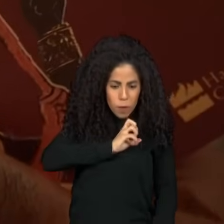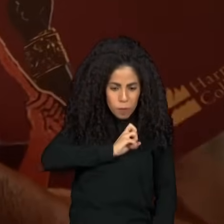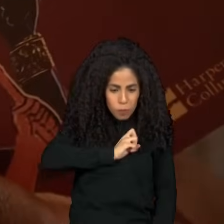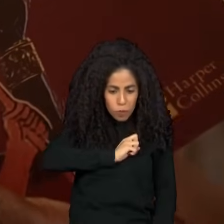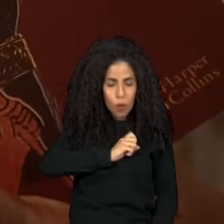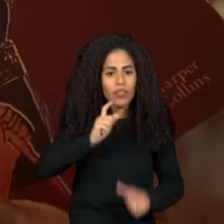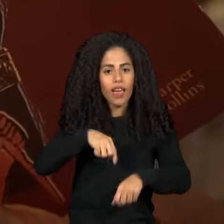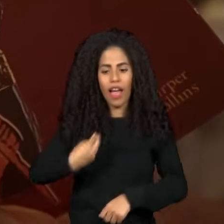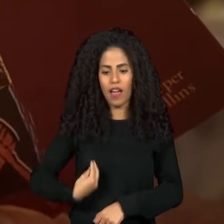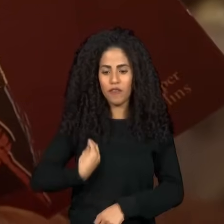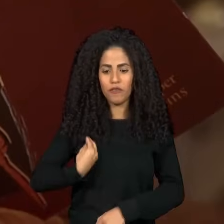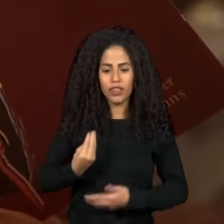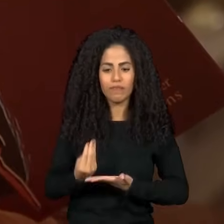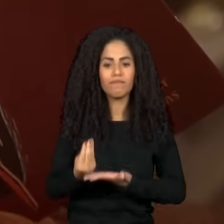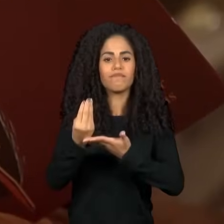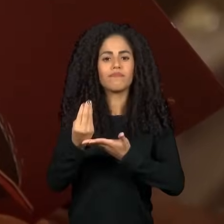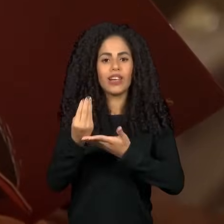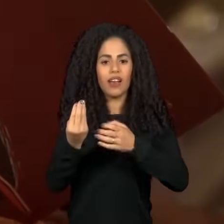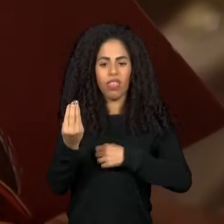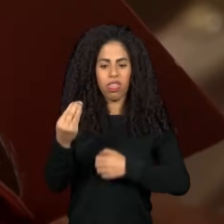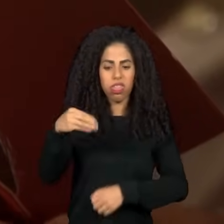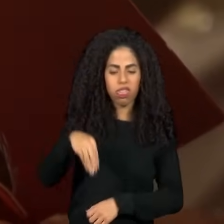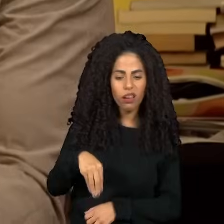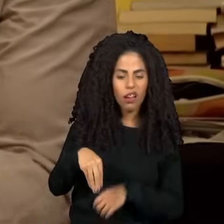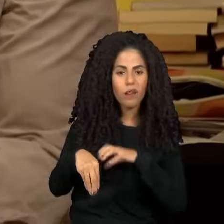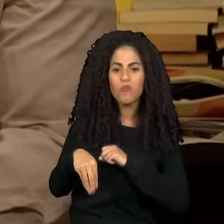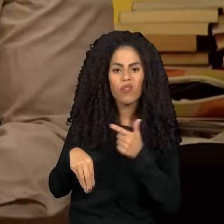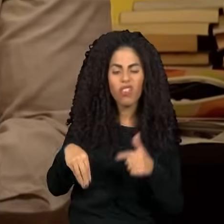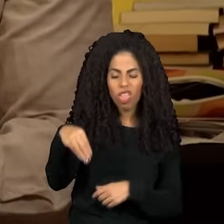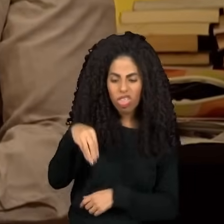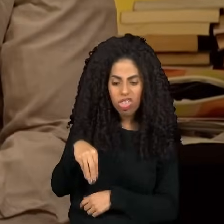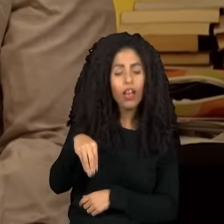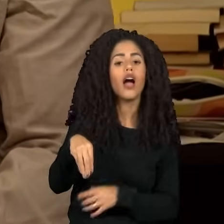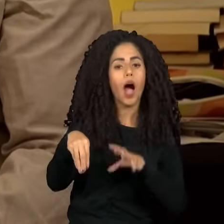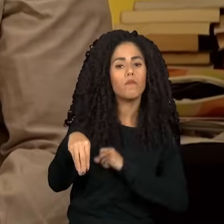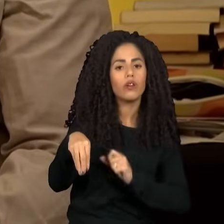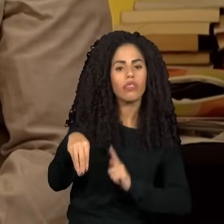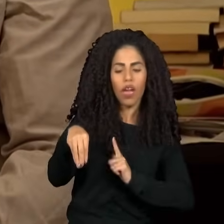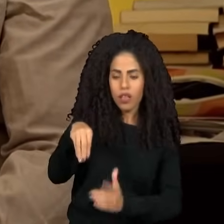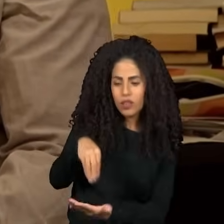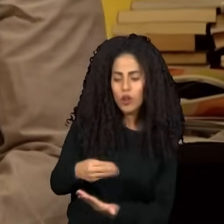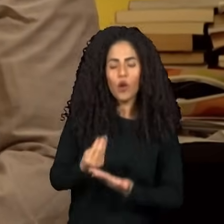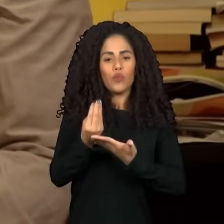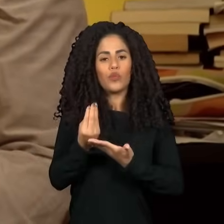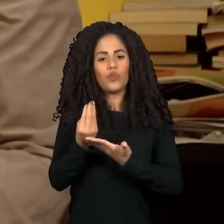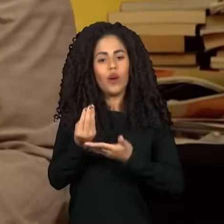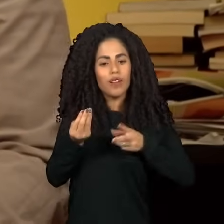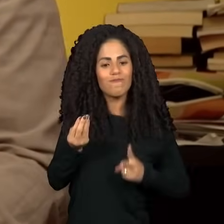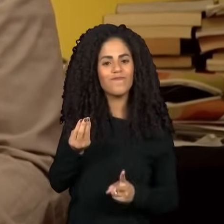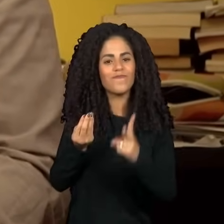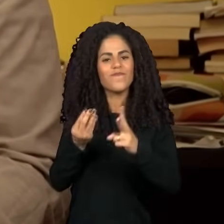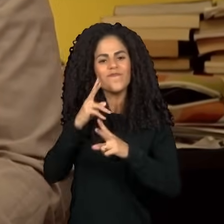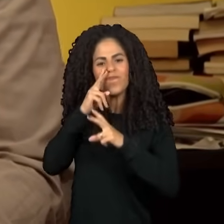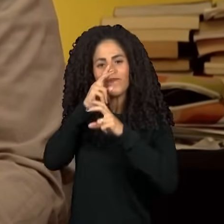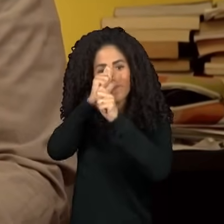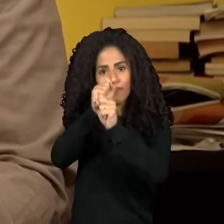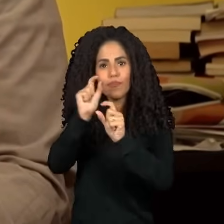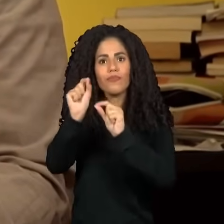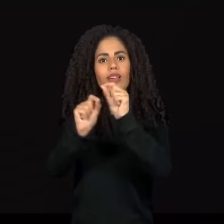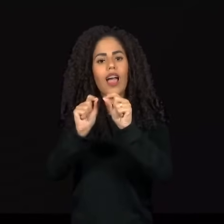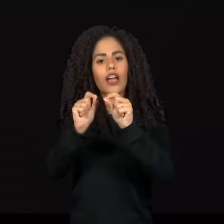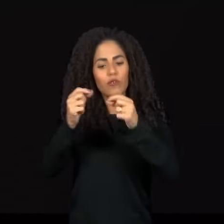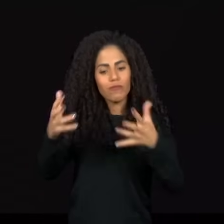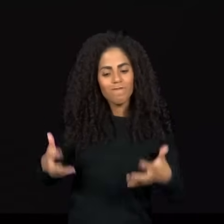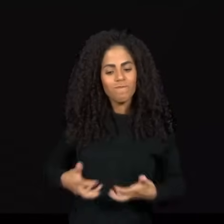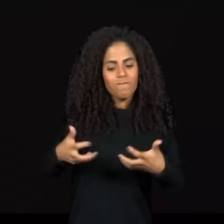vida. Uma vida sem amor é uma vida que produz artefatos contra a própria